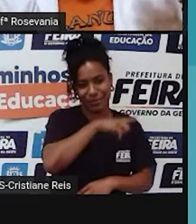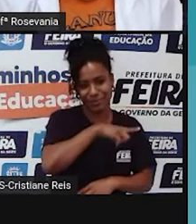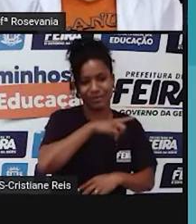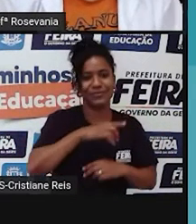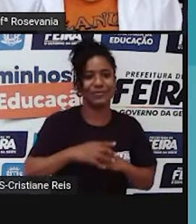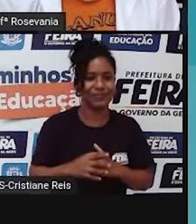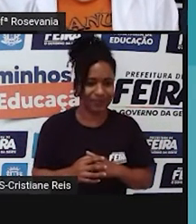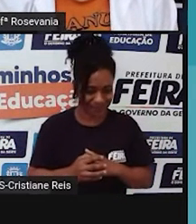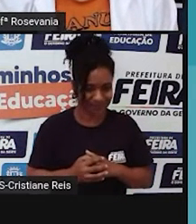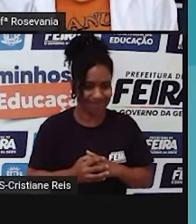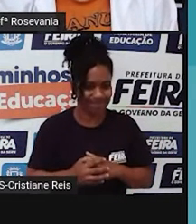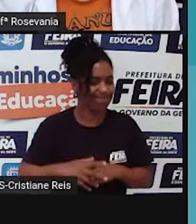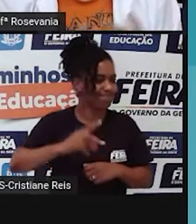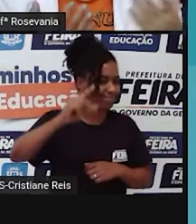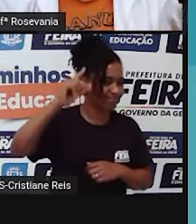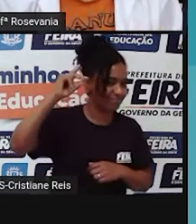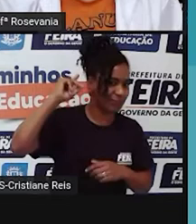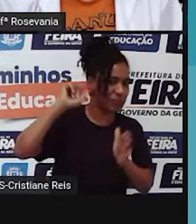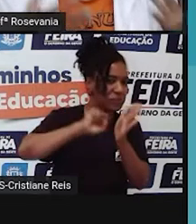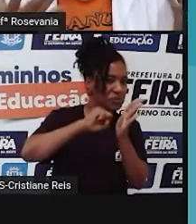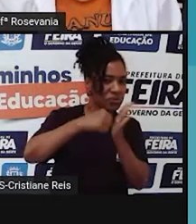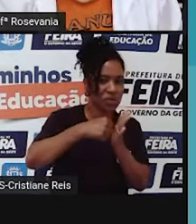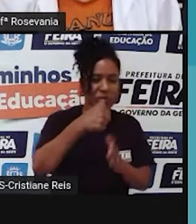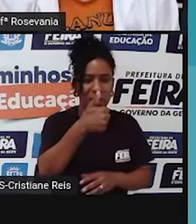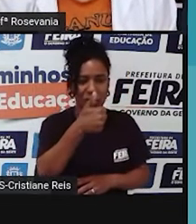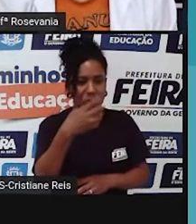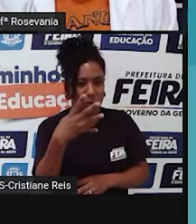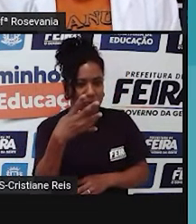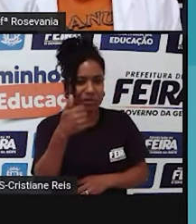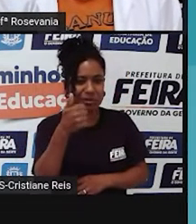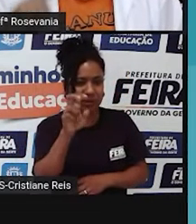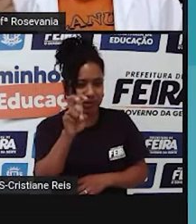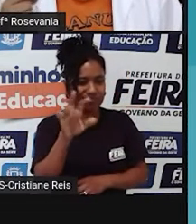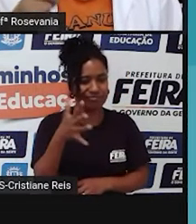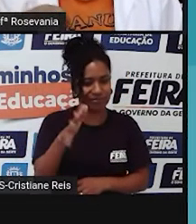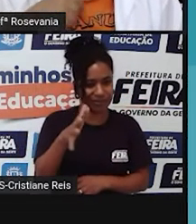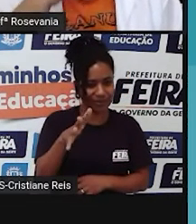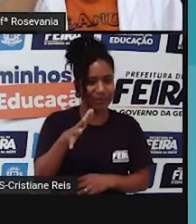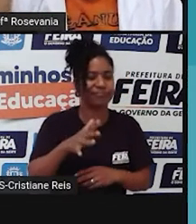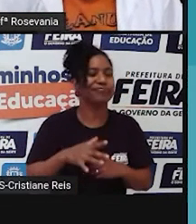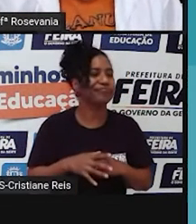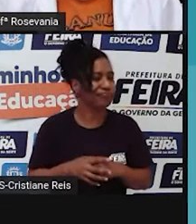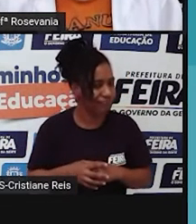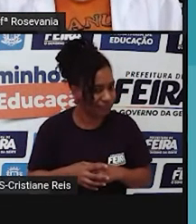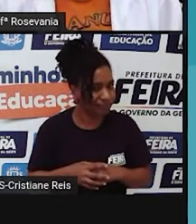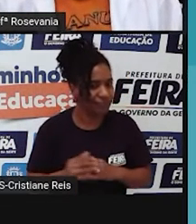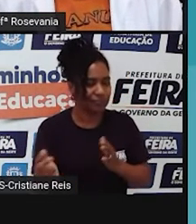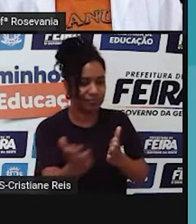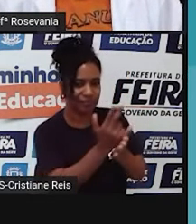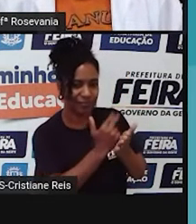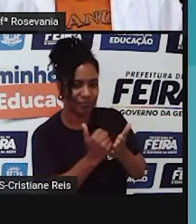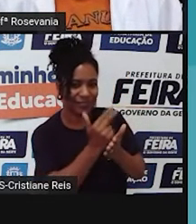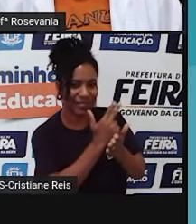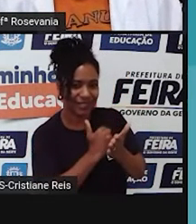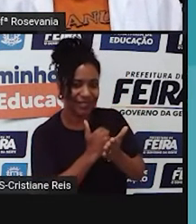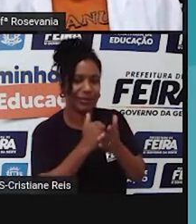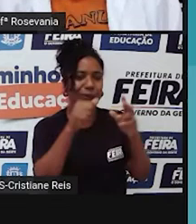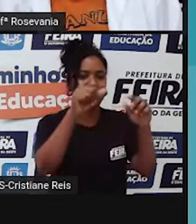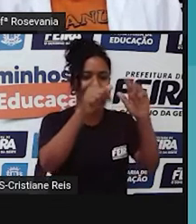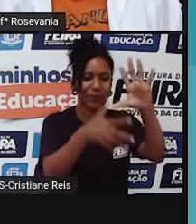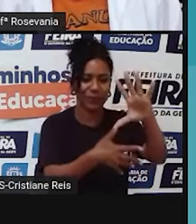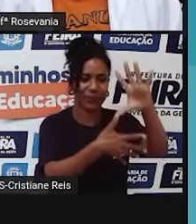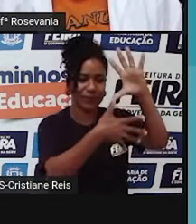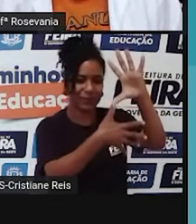isso naquela época, lá no século XIV, século XV, que a gente já tinha essa ideia de desenhar. É claro que